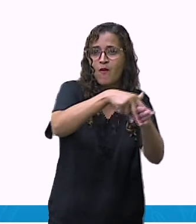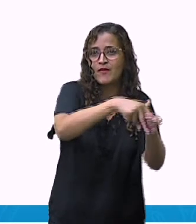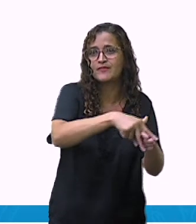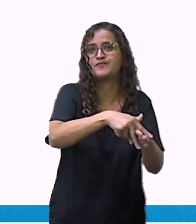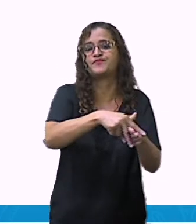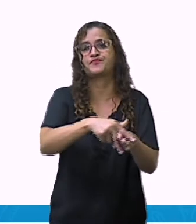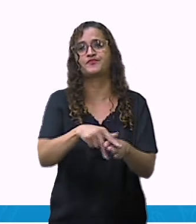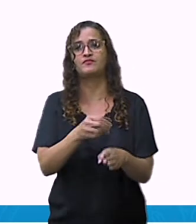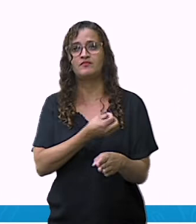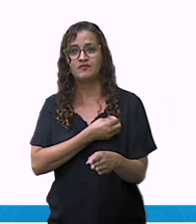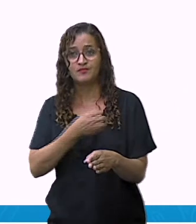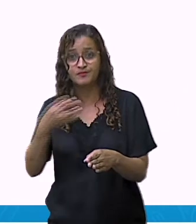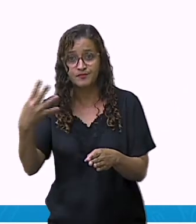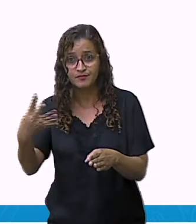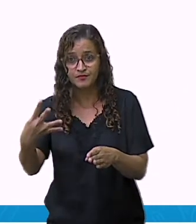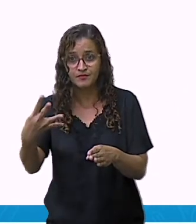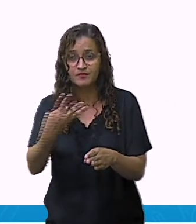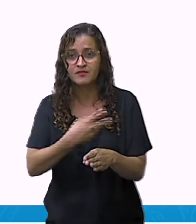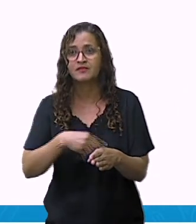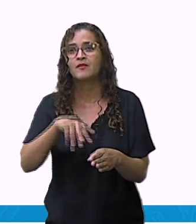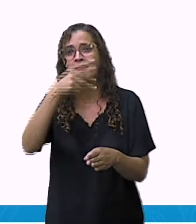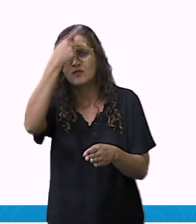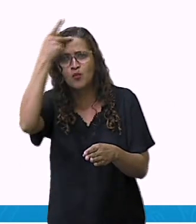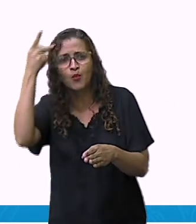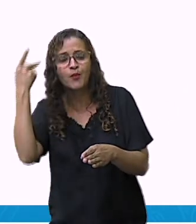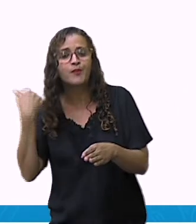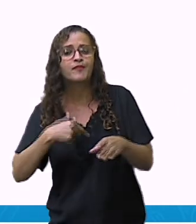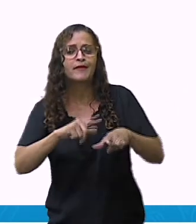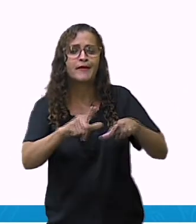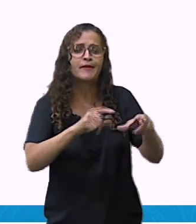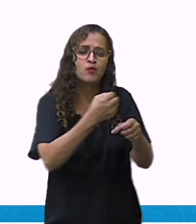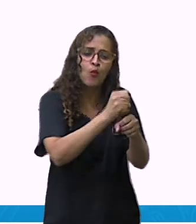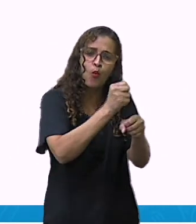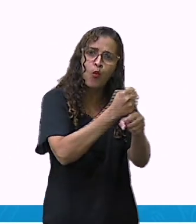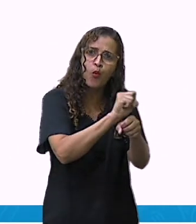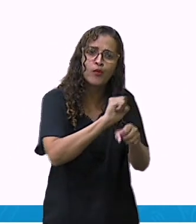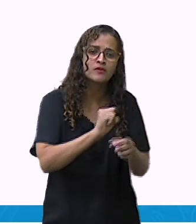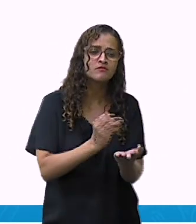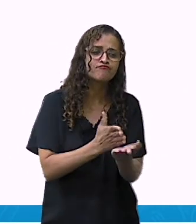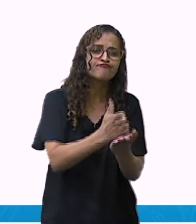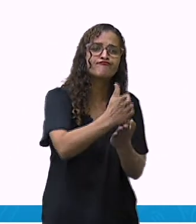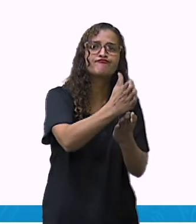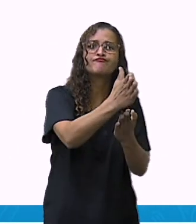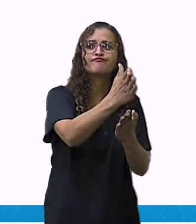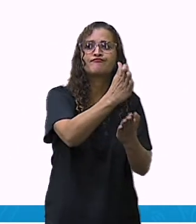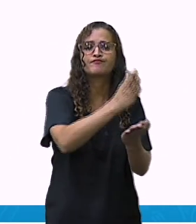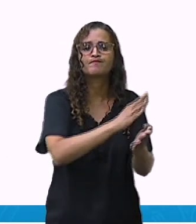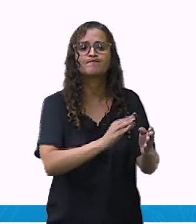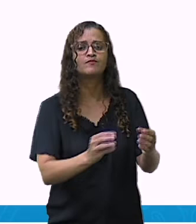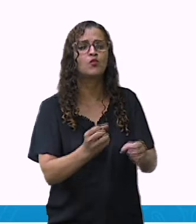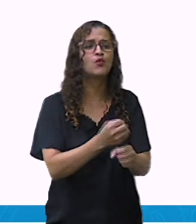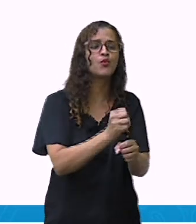casas, estradas, etc. Feminino, peona